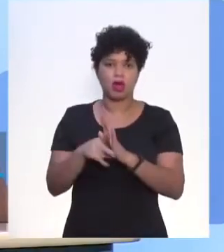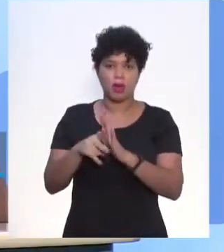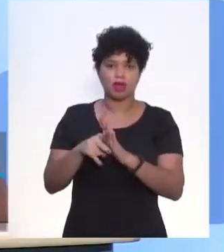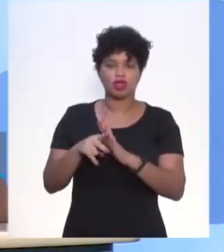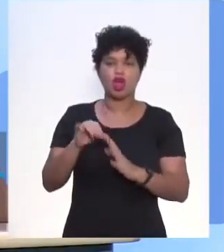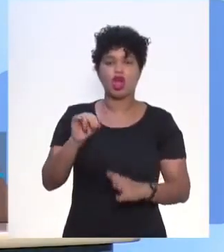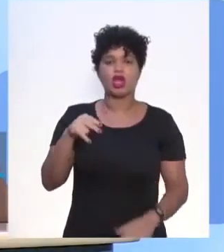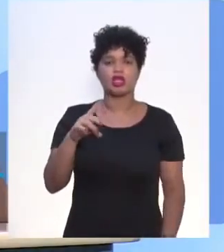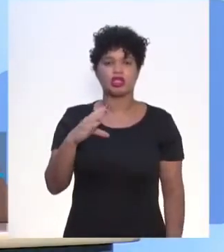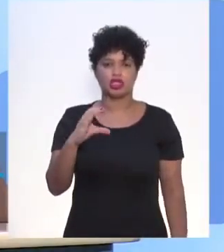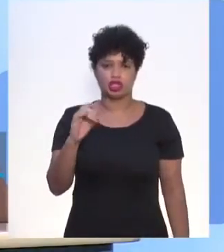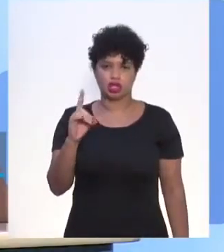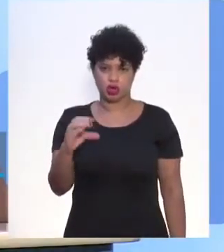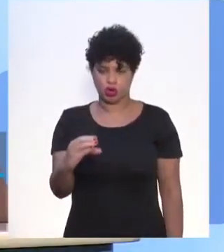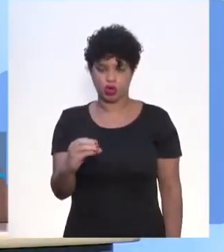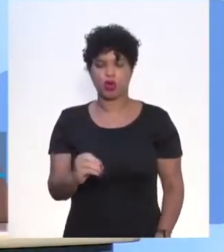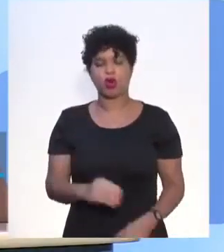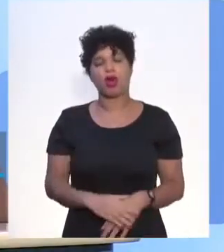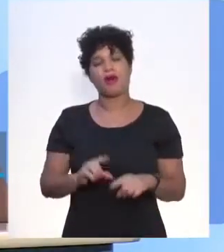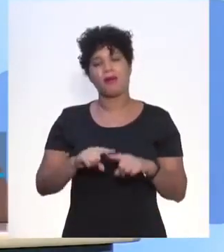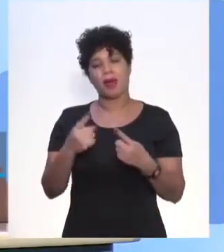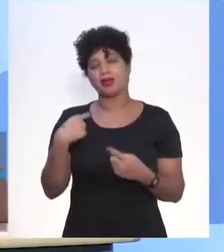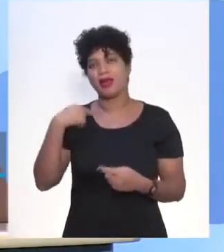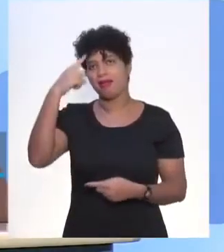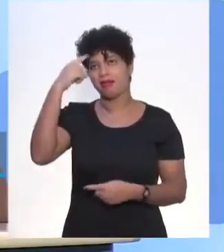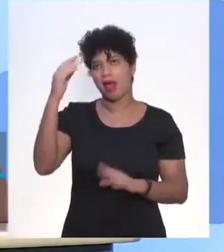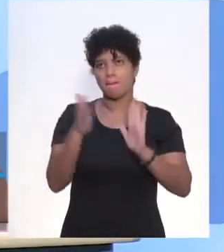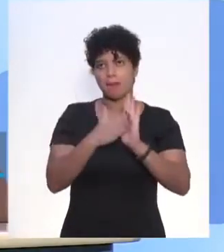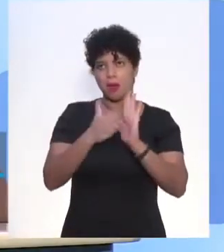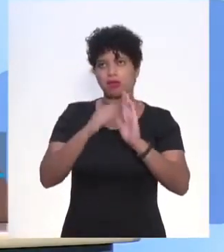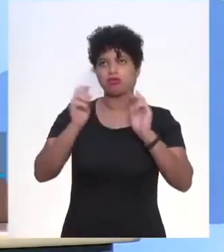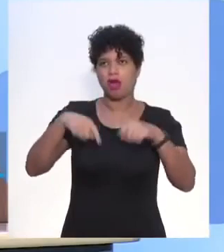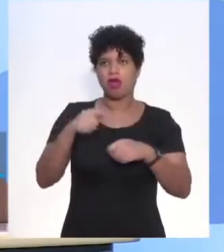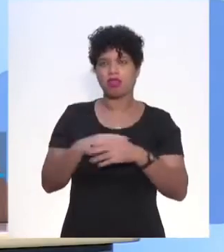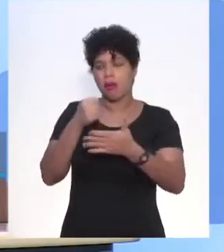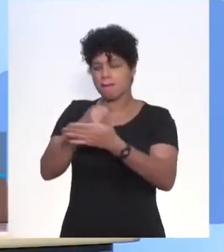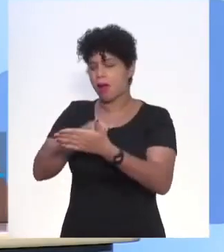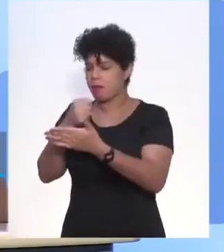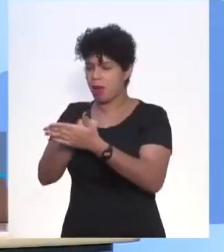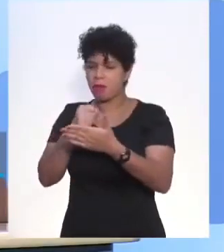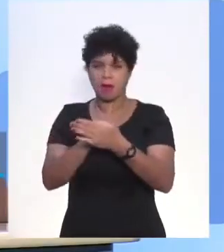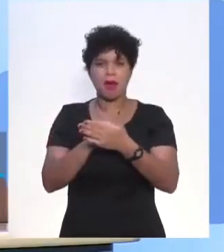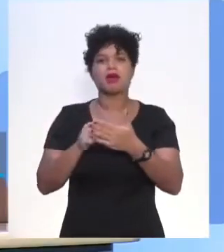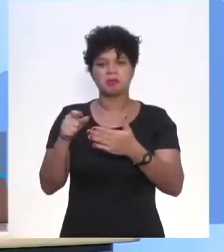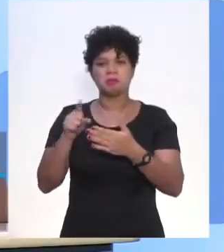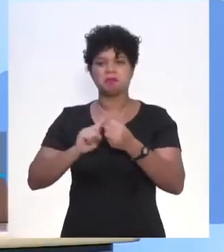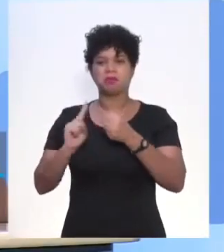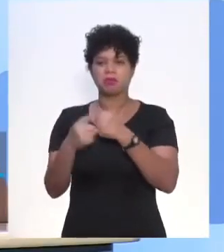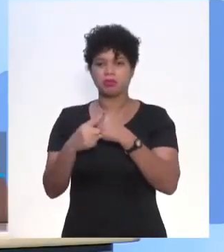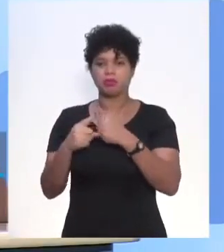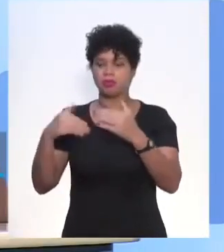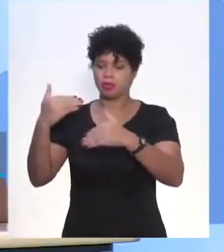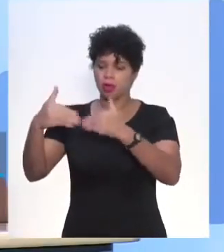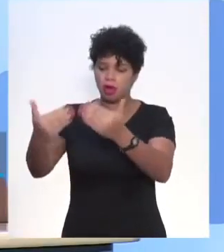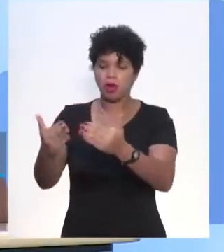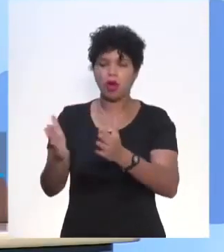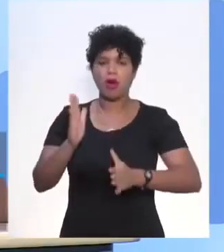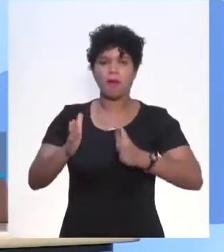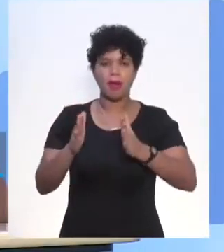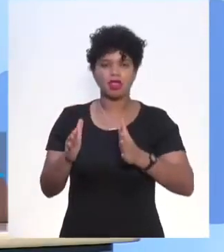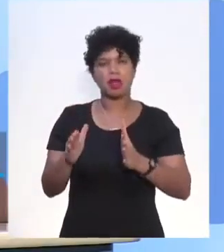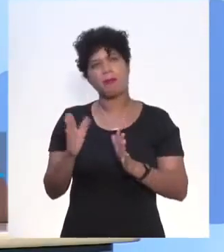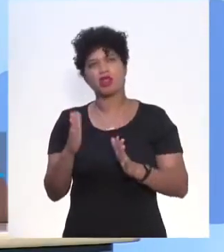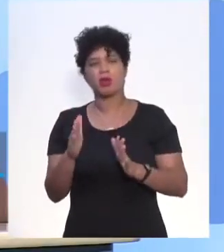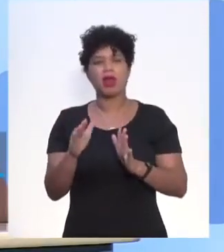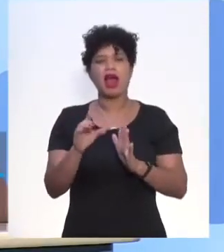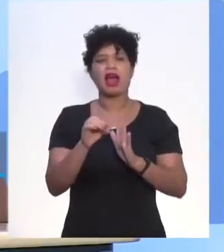Oceano Índico aí, mas o propósito que ela iniciou na rebelião, com o passar do tempo, né, depois de algum tempo, já na